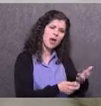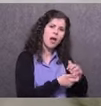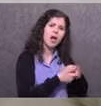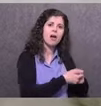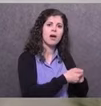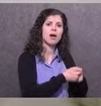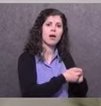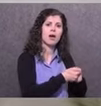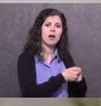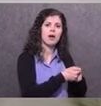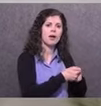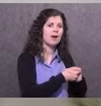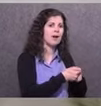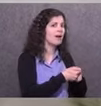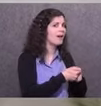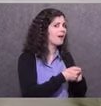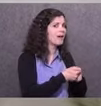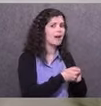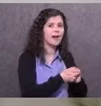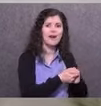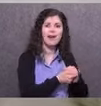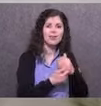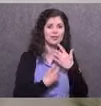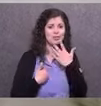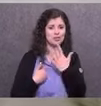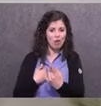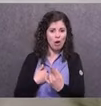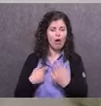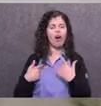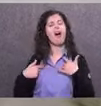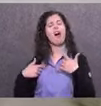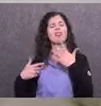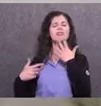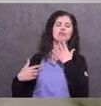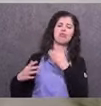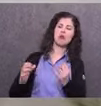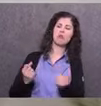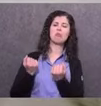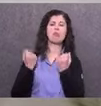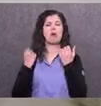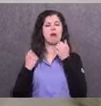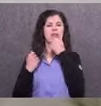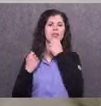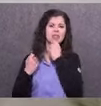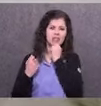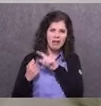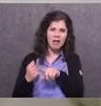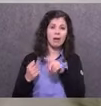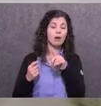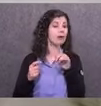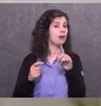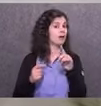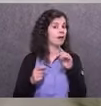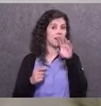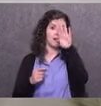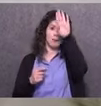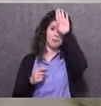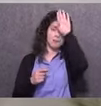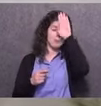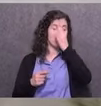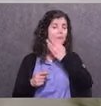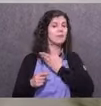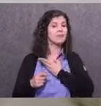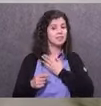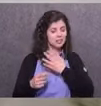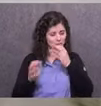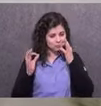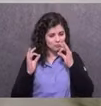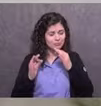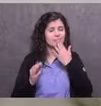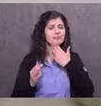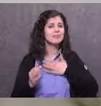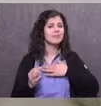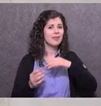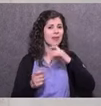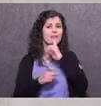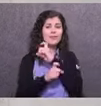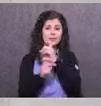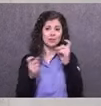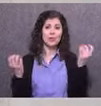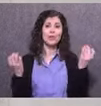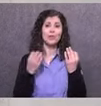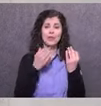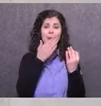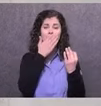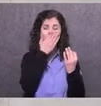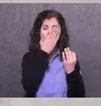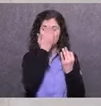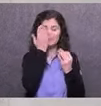Ninguém se salva sozinho, como nos lembra o Papa Francisco. nas